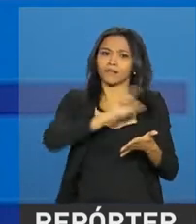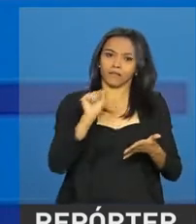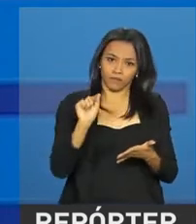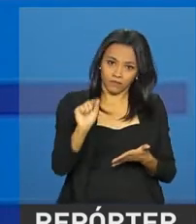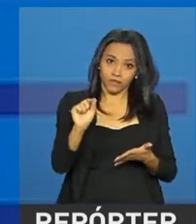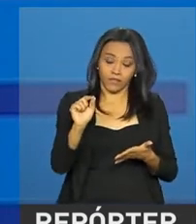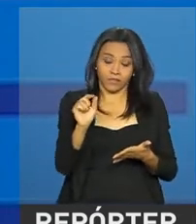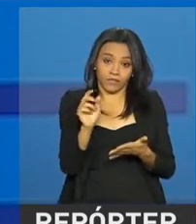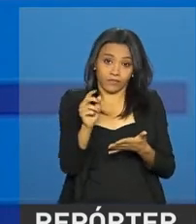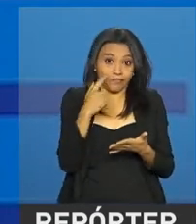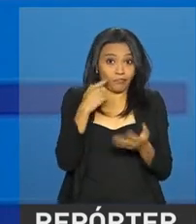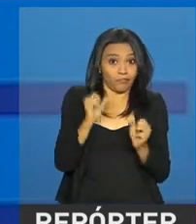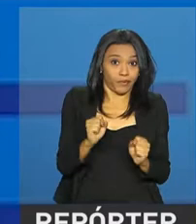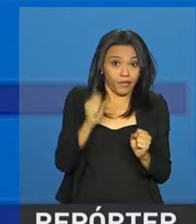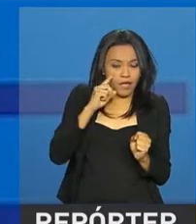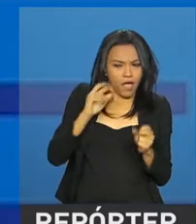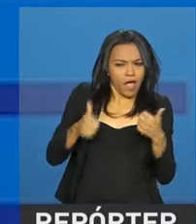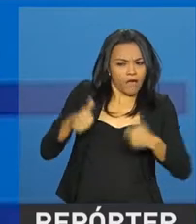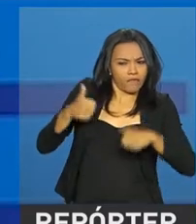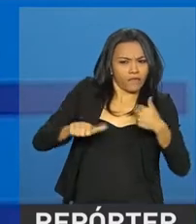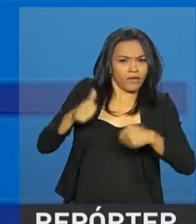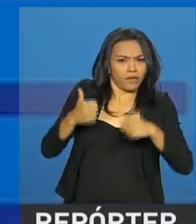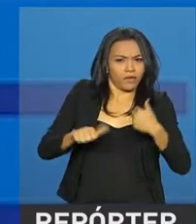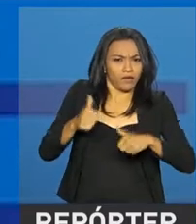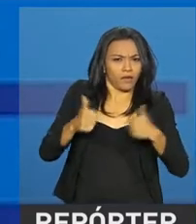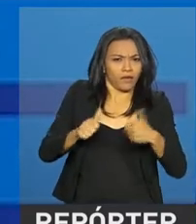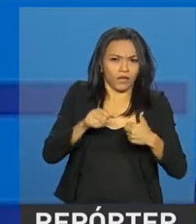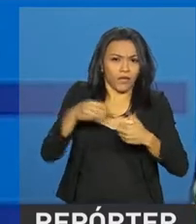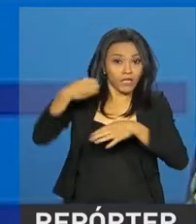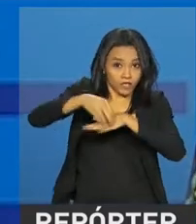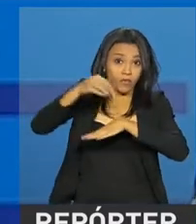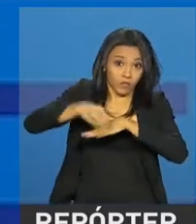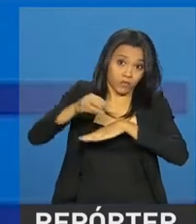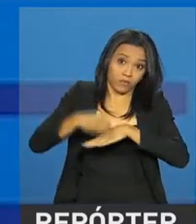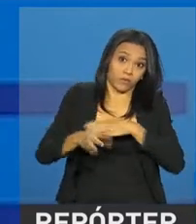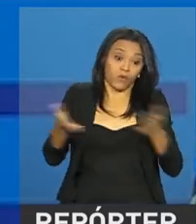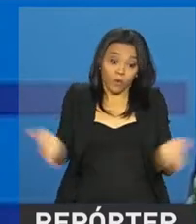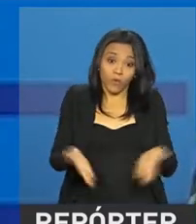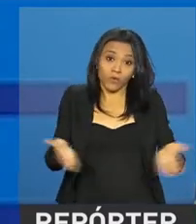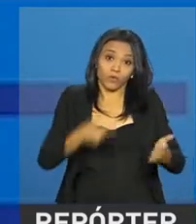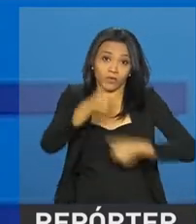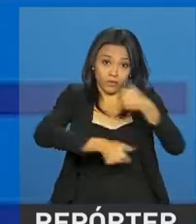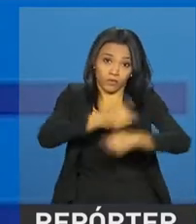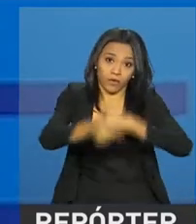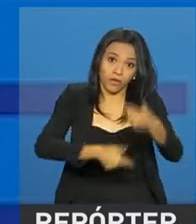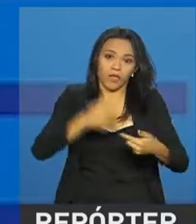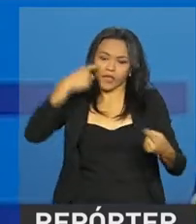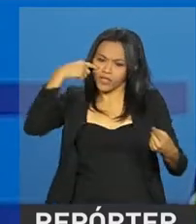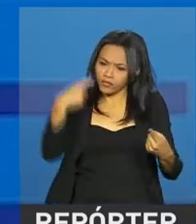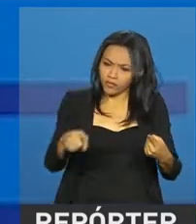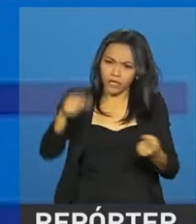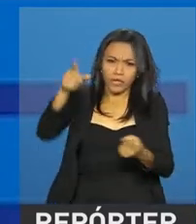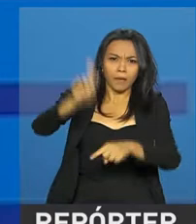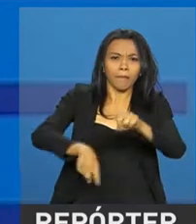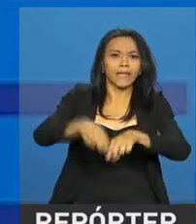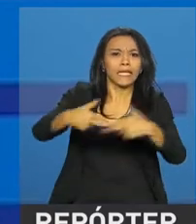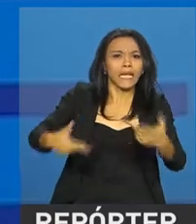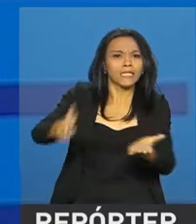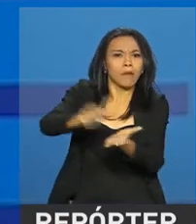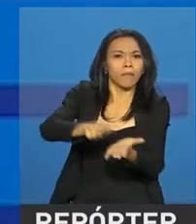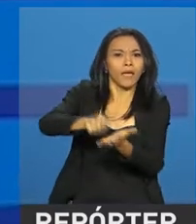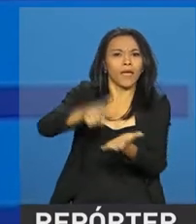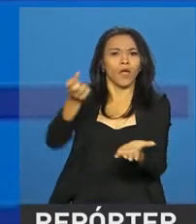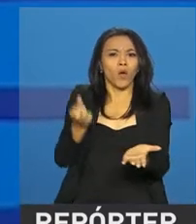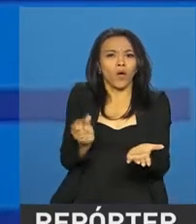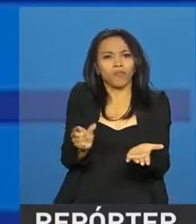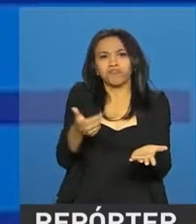né, da gente poder analisar esses dados que foram coligidos na data de hoje. Hoje, vamos dizer assim, hoje é uma operação onde a gente apreende materiais eletrônicos,